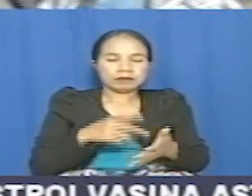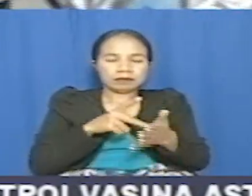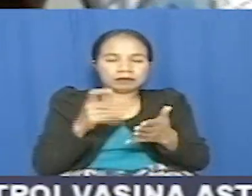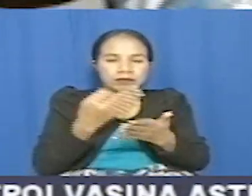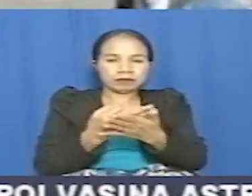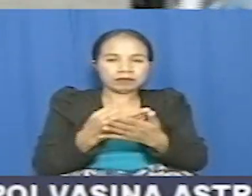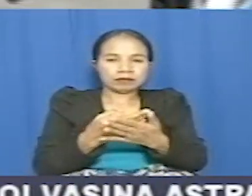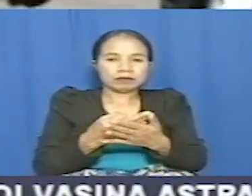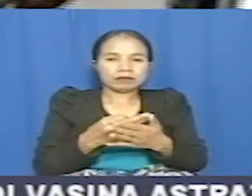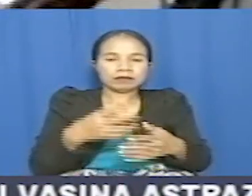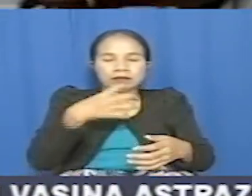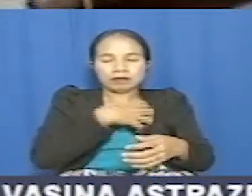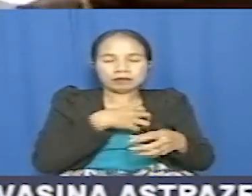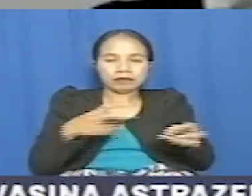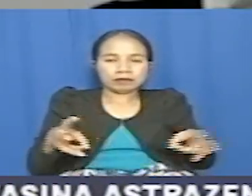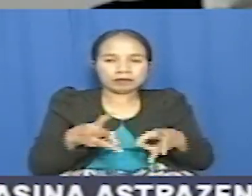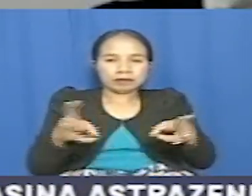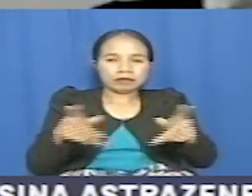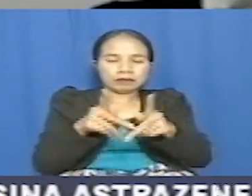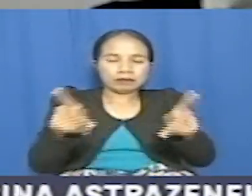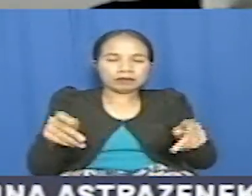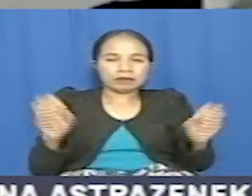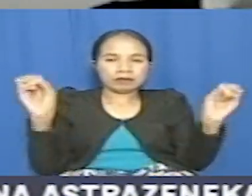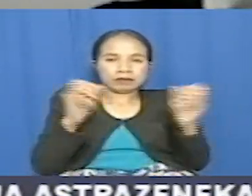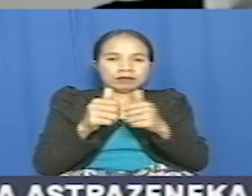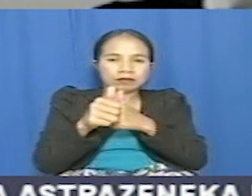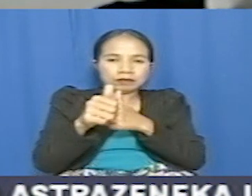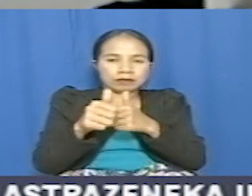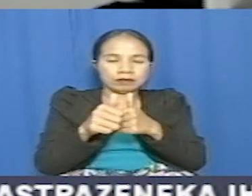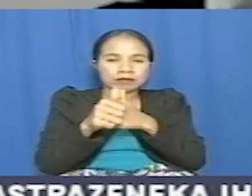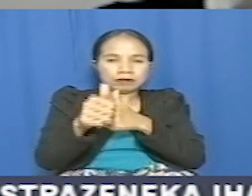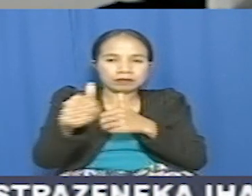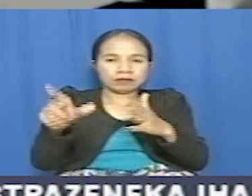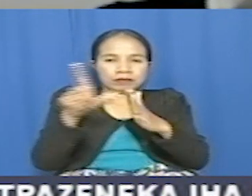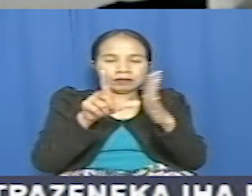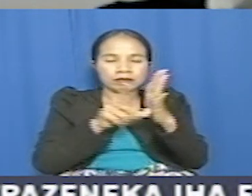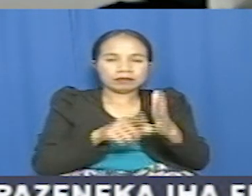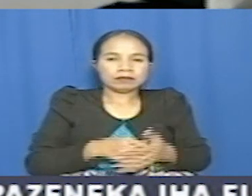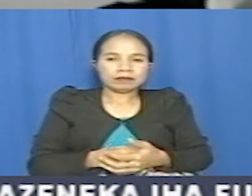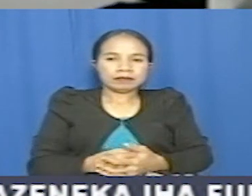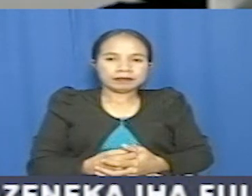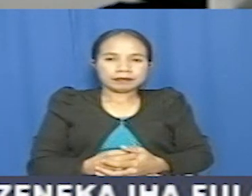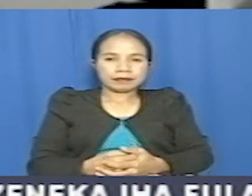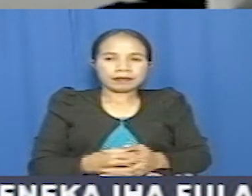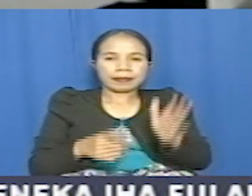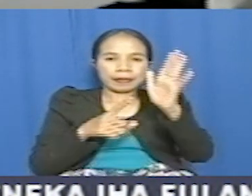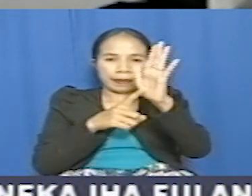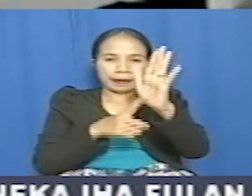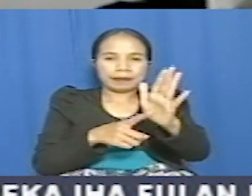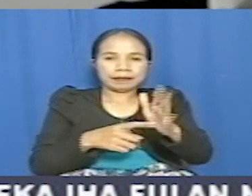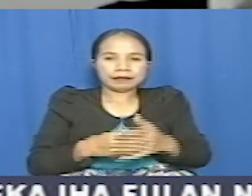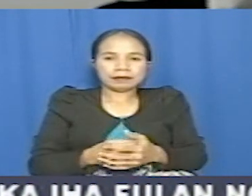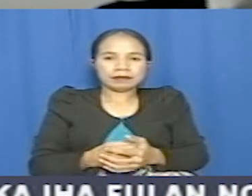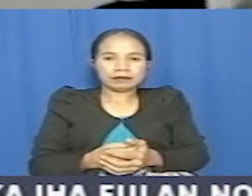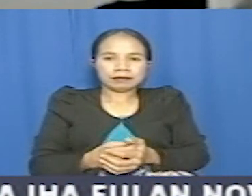Público, contra lei no ordem. E também como a comunidade será a queixa, mas a comunidade queixa foi uma cala